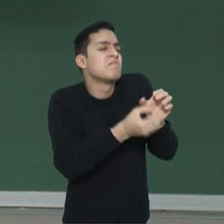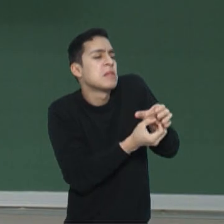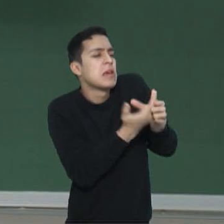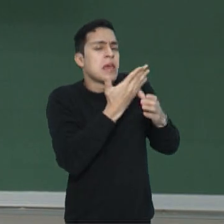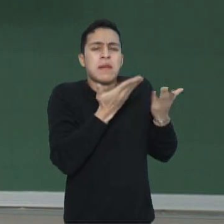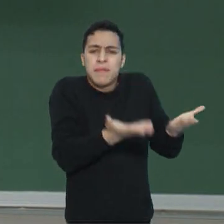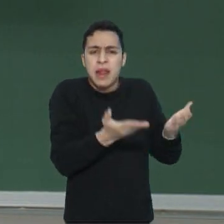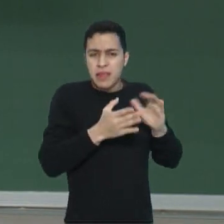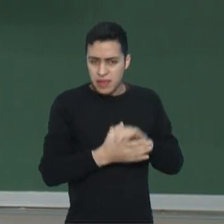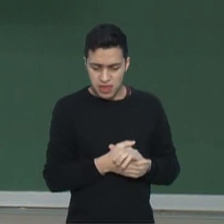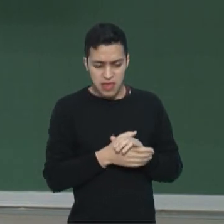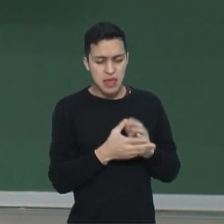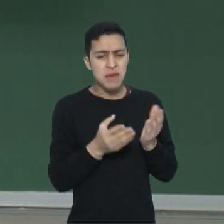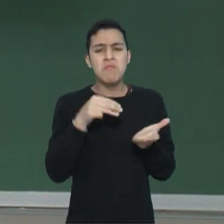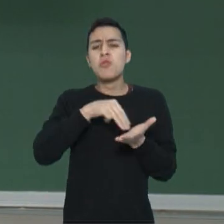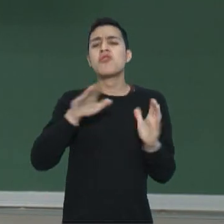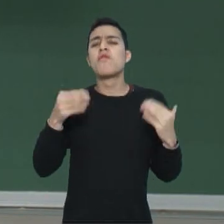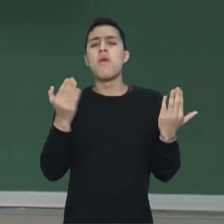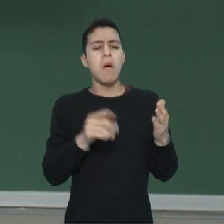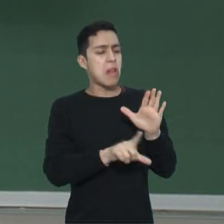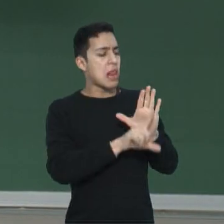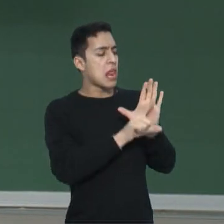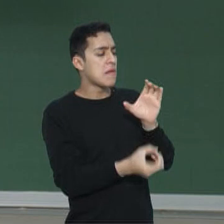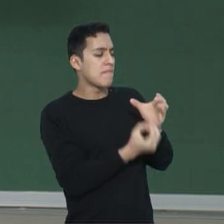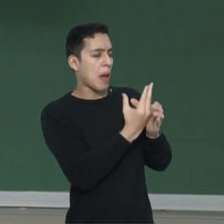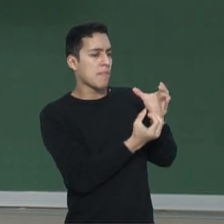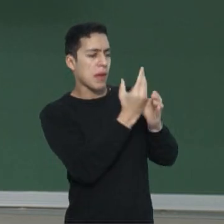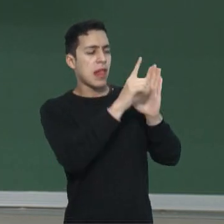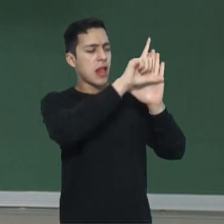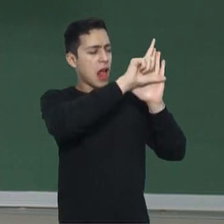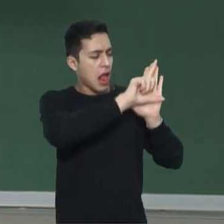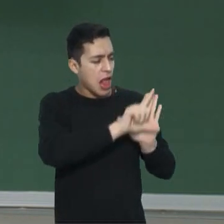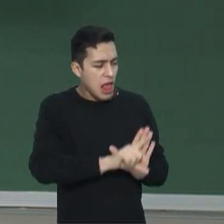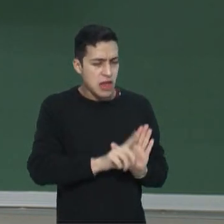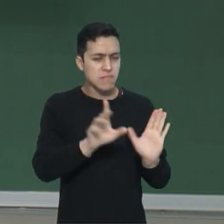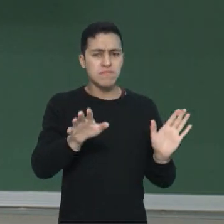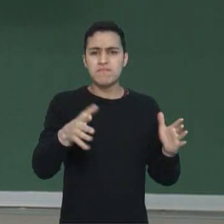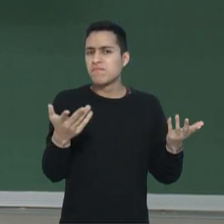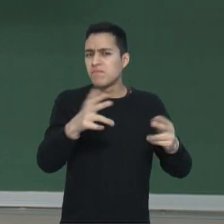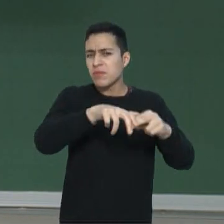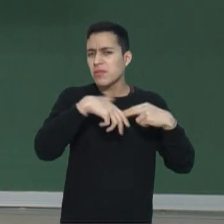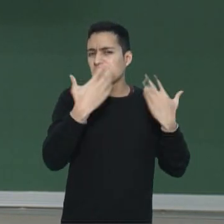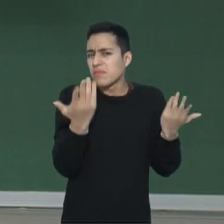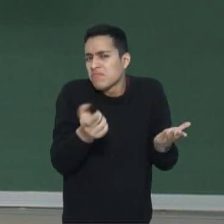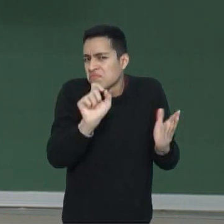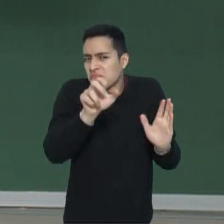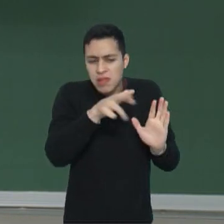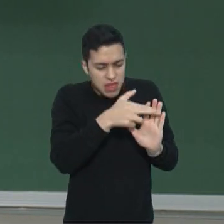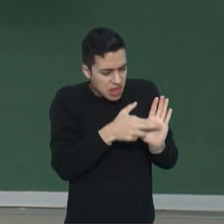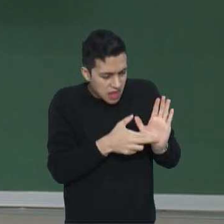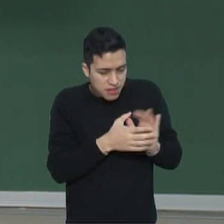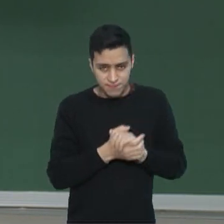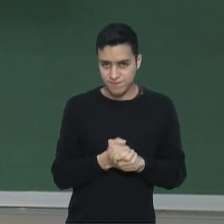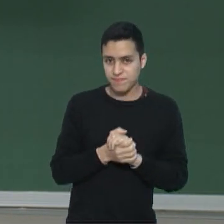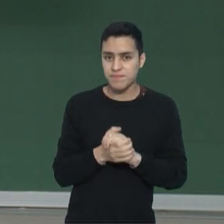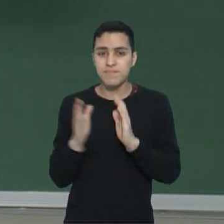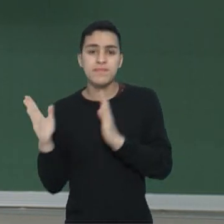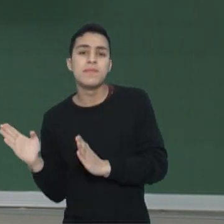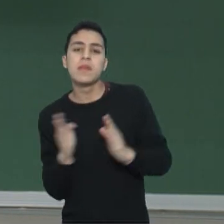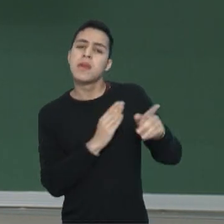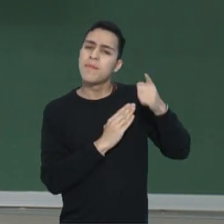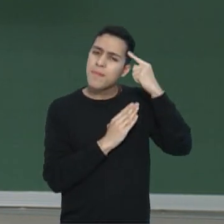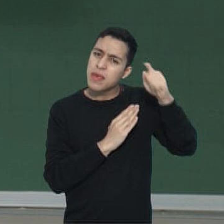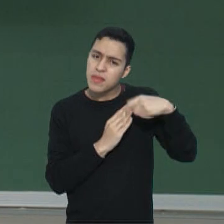Qual o motivo das leis serem criadas? Você já pensou? O motivo de existirem regras, normas? Pense na questão do